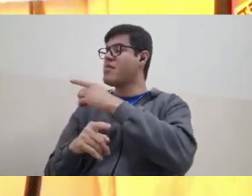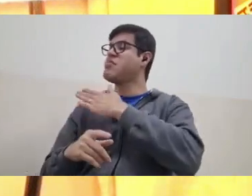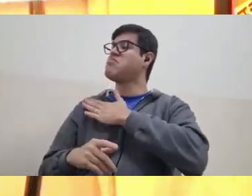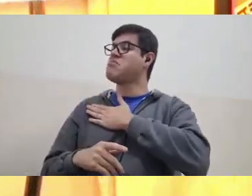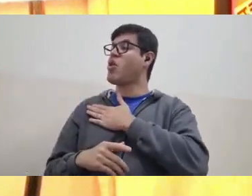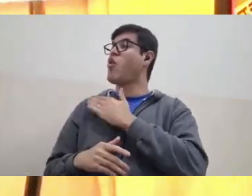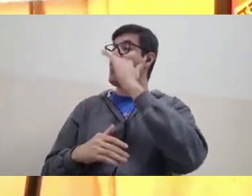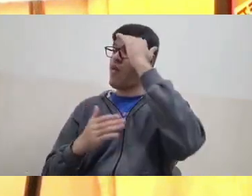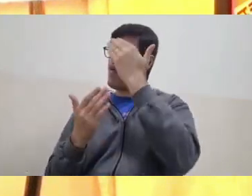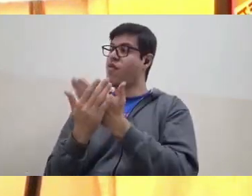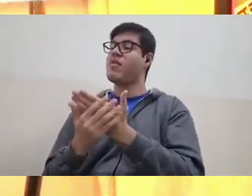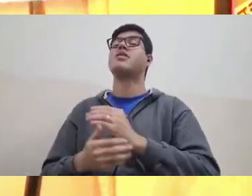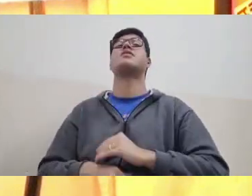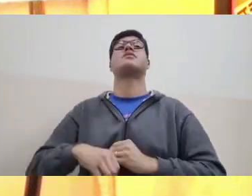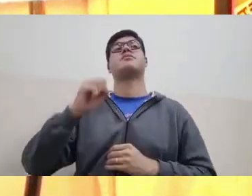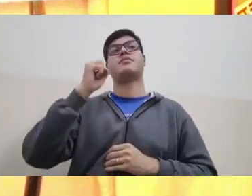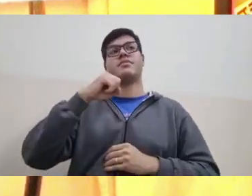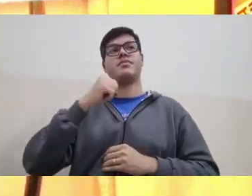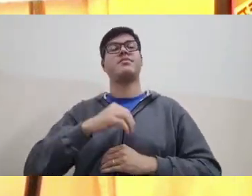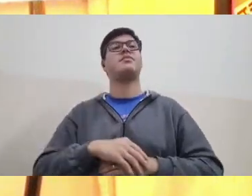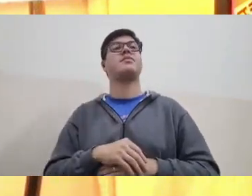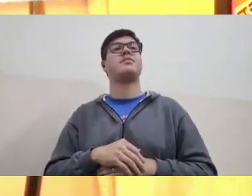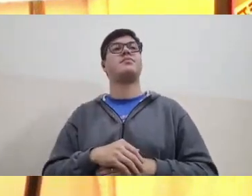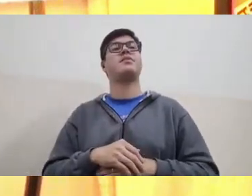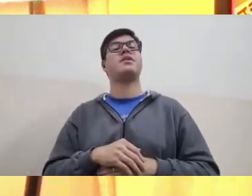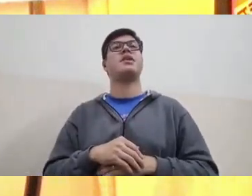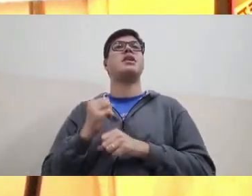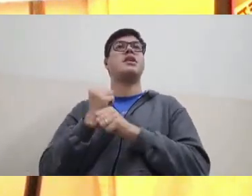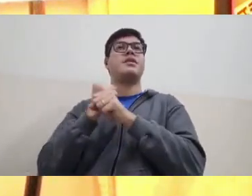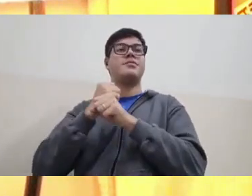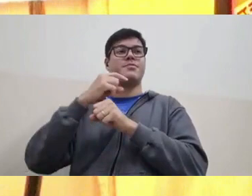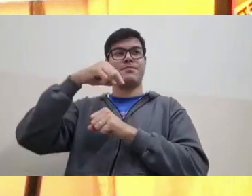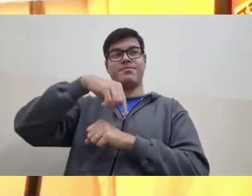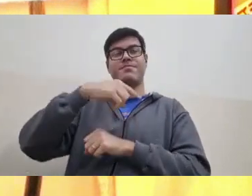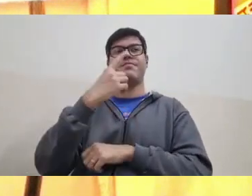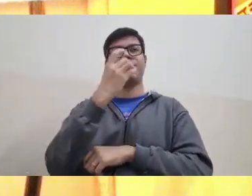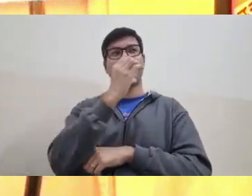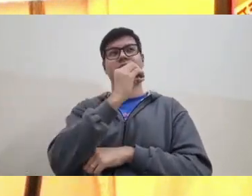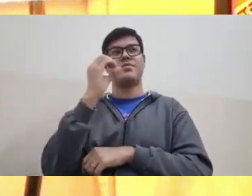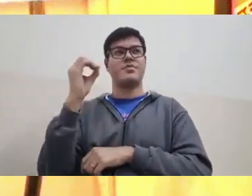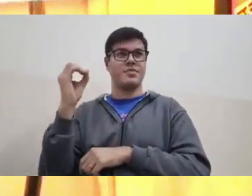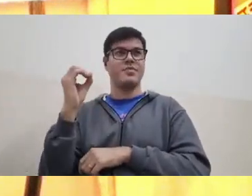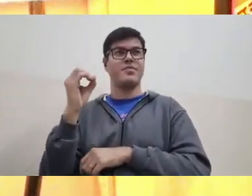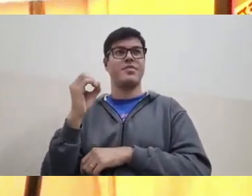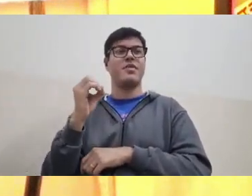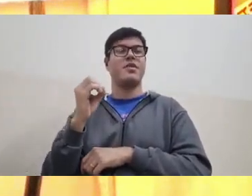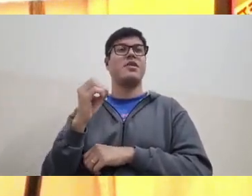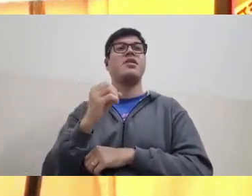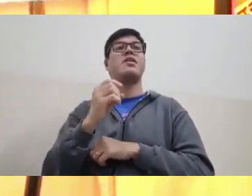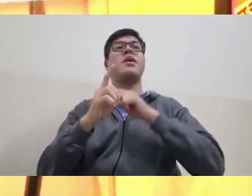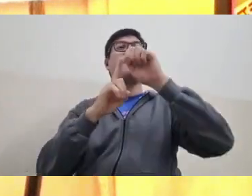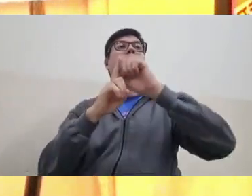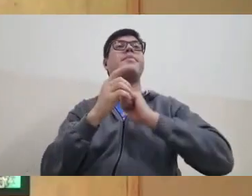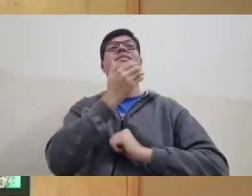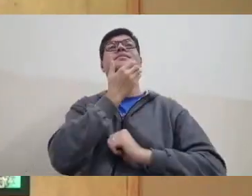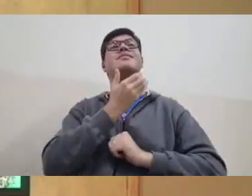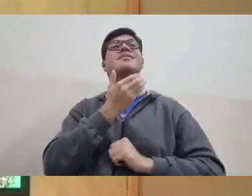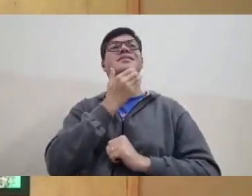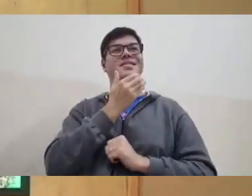é bom assim tá fazendo 100 anos 100 anos então quer dizer que em que mês que ela faz 100 anos dezembro